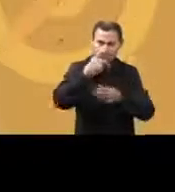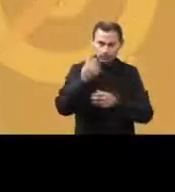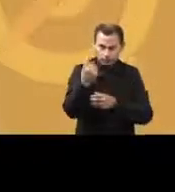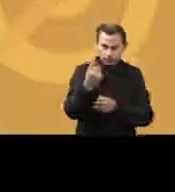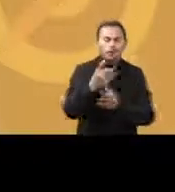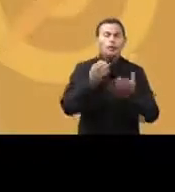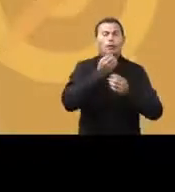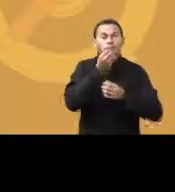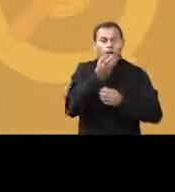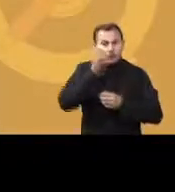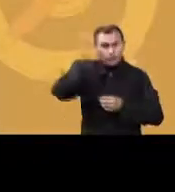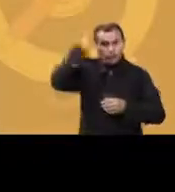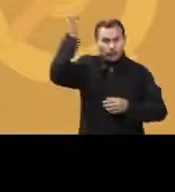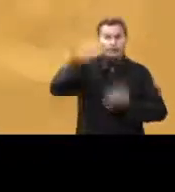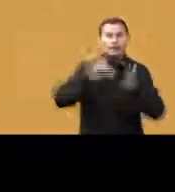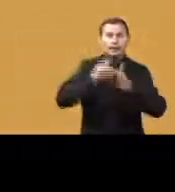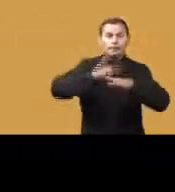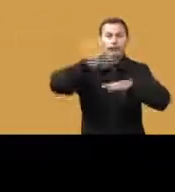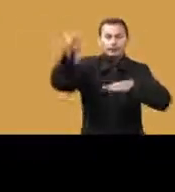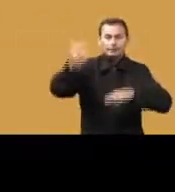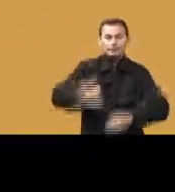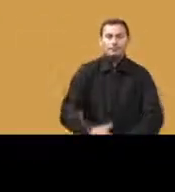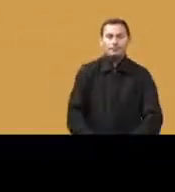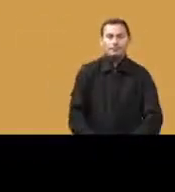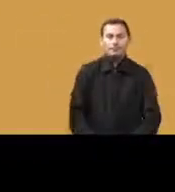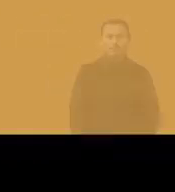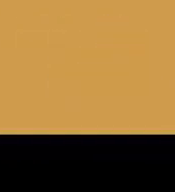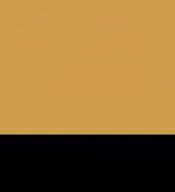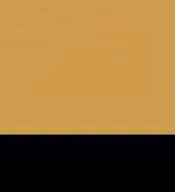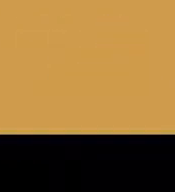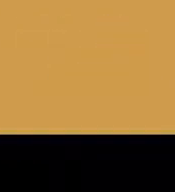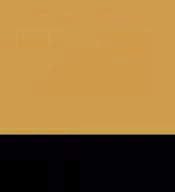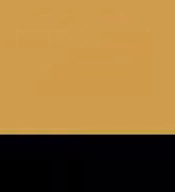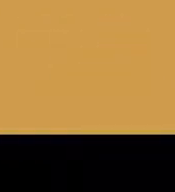SP1? Então boa sorte e até mais!